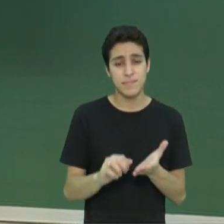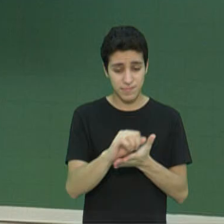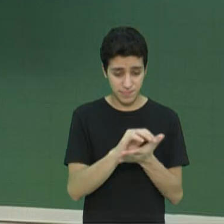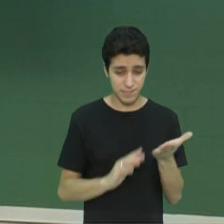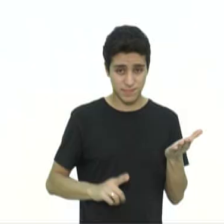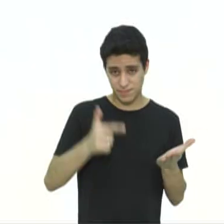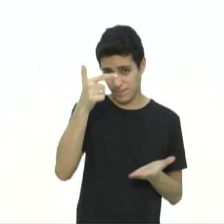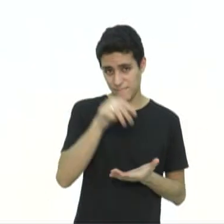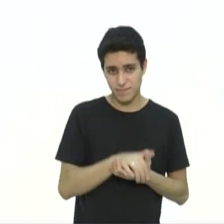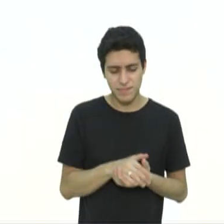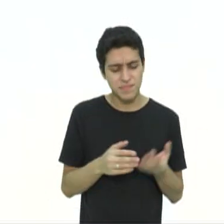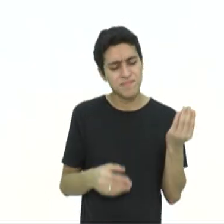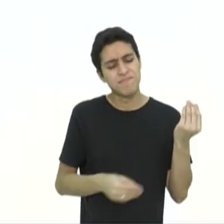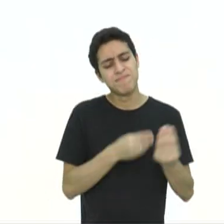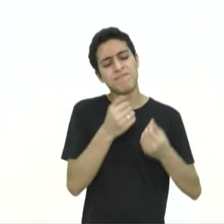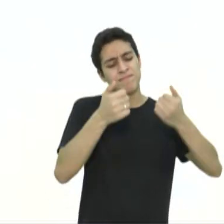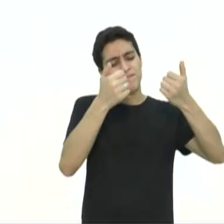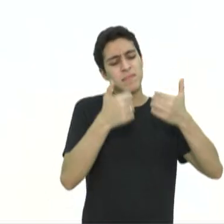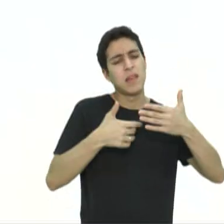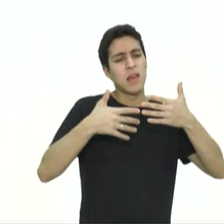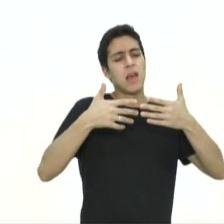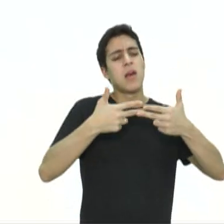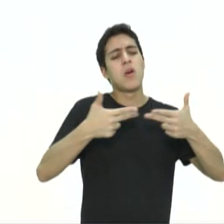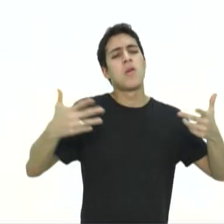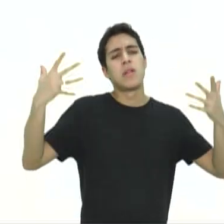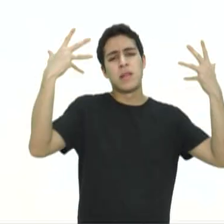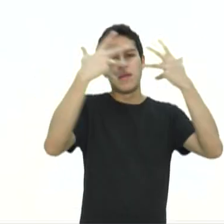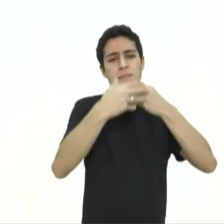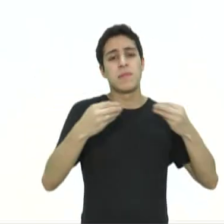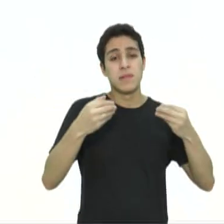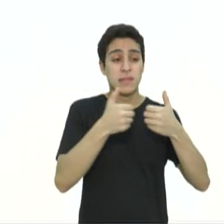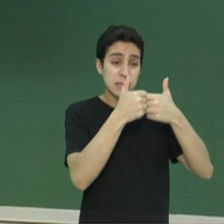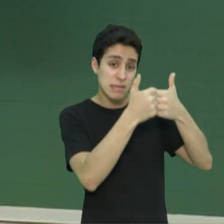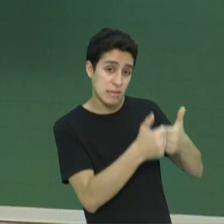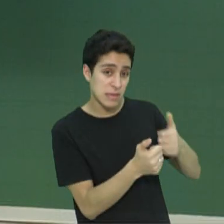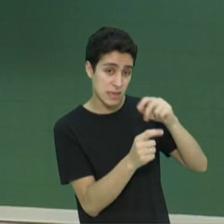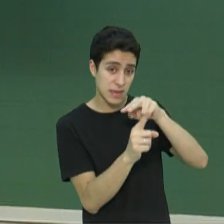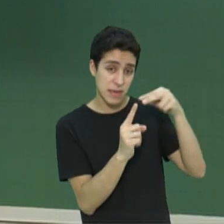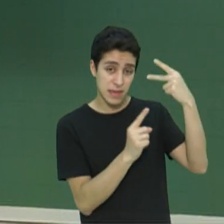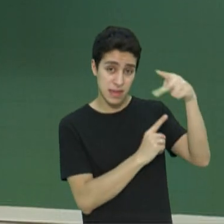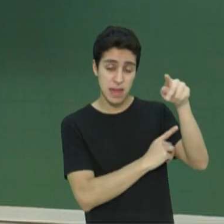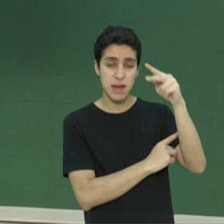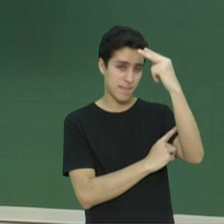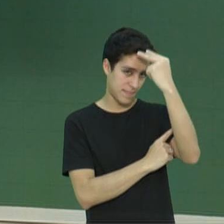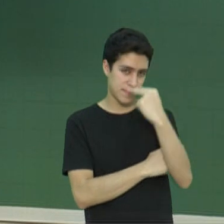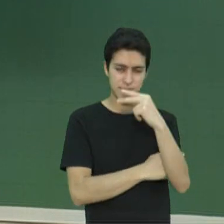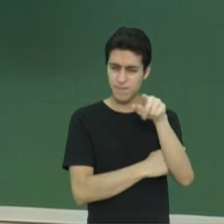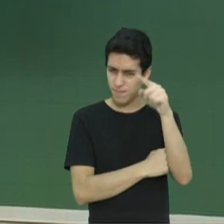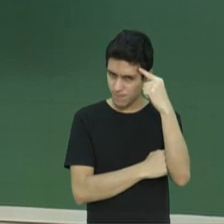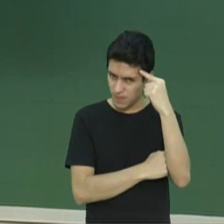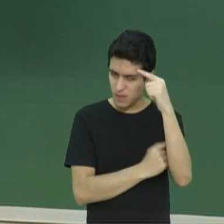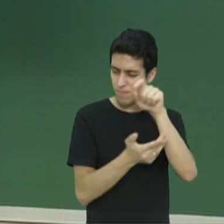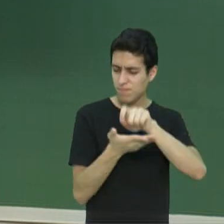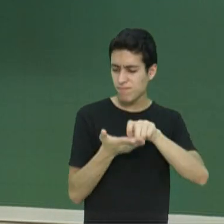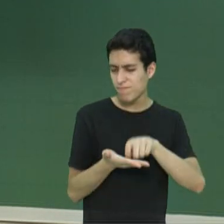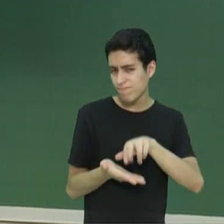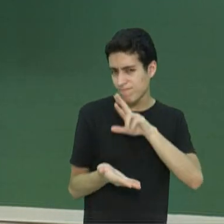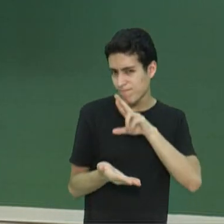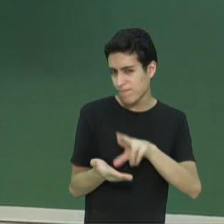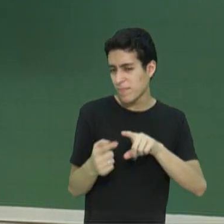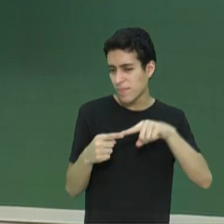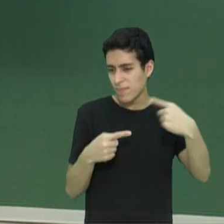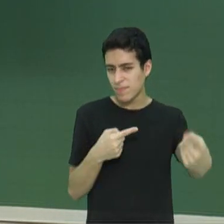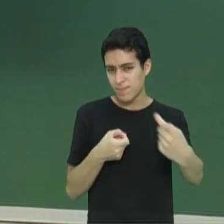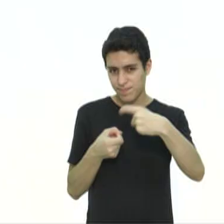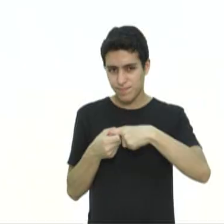Atividade 2. Como podemos explicar as coisas belas segundo Platão? Pensem, reflitam, façam uma resposta e